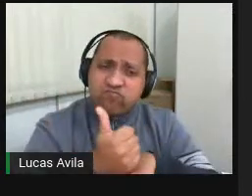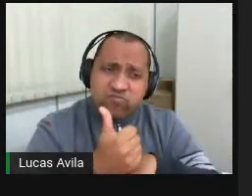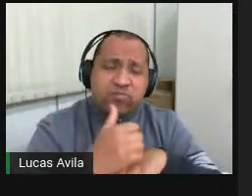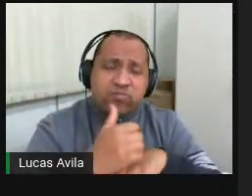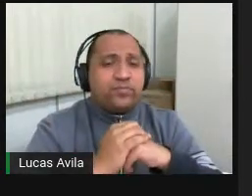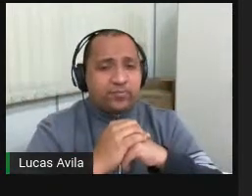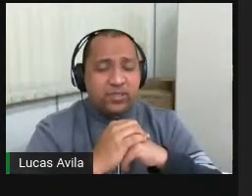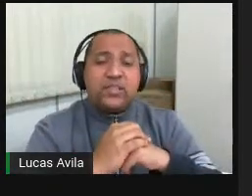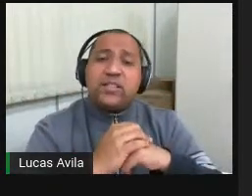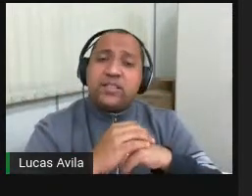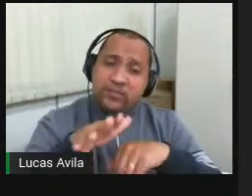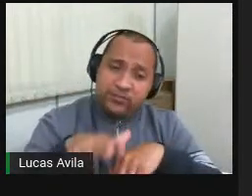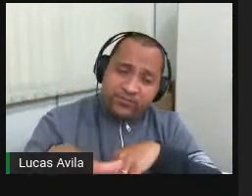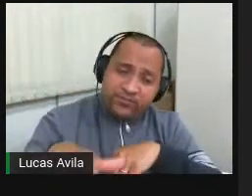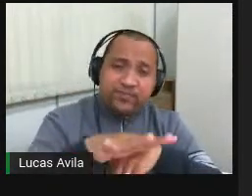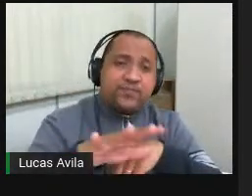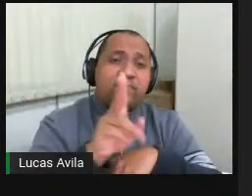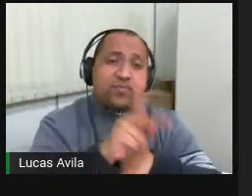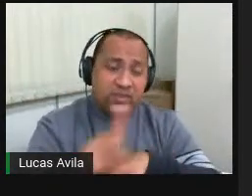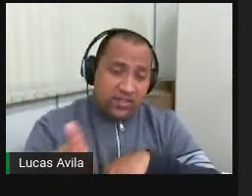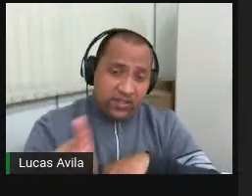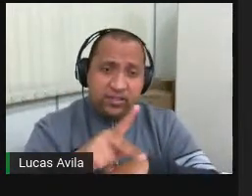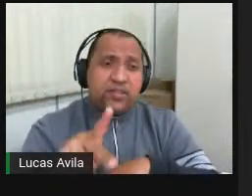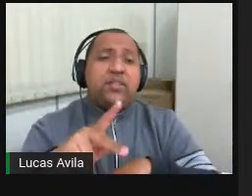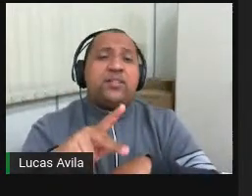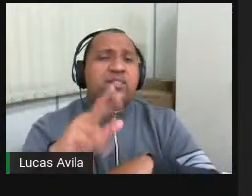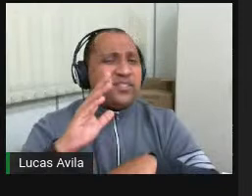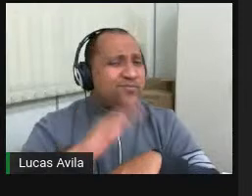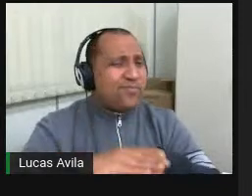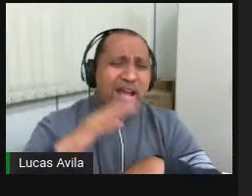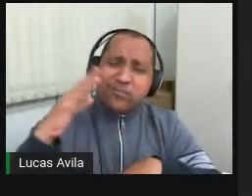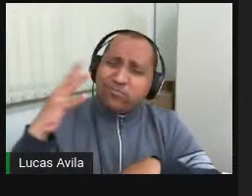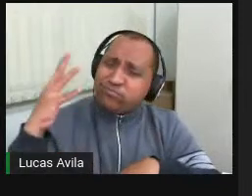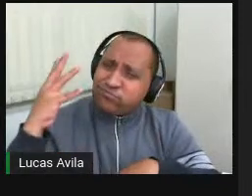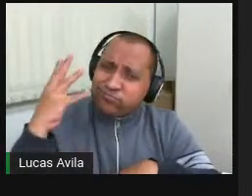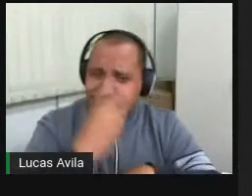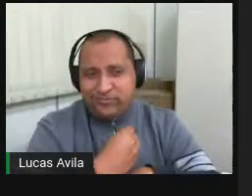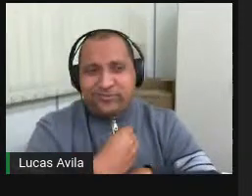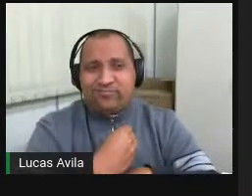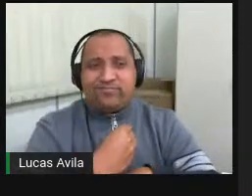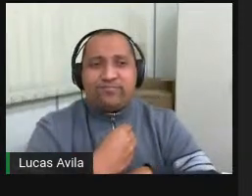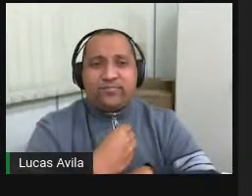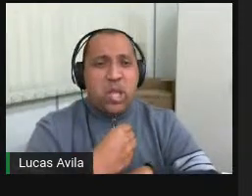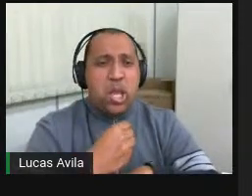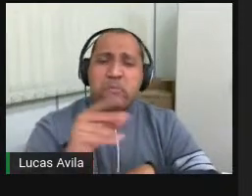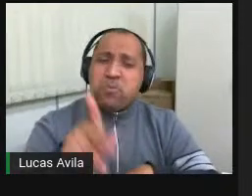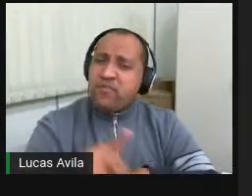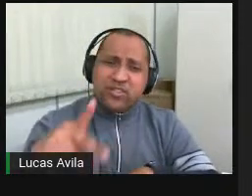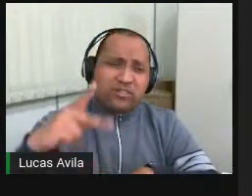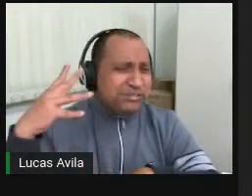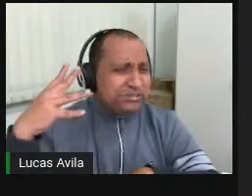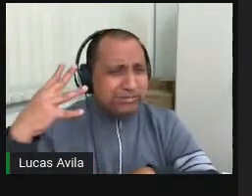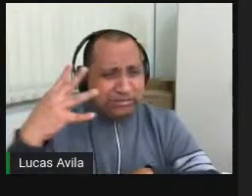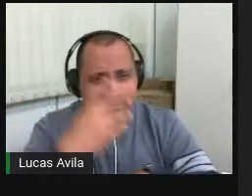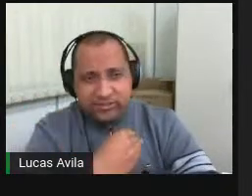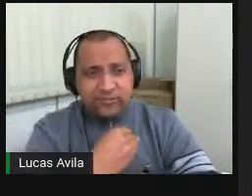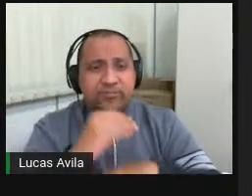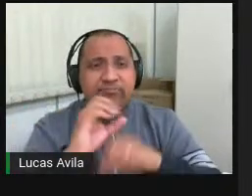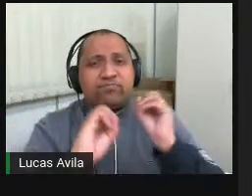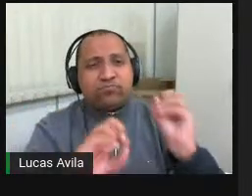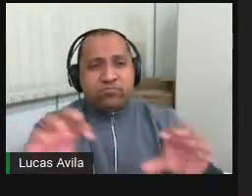na área da docência, que é a área mais linda que existe das profissões, ensinar